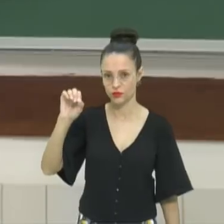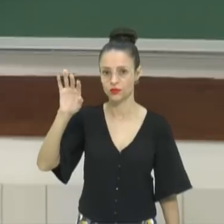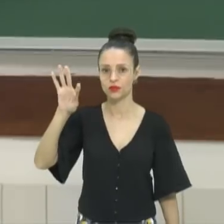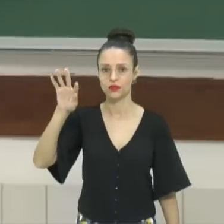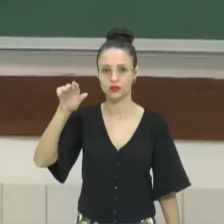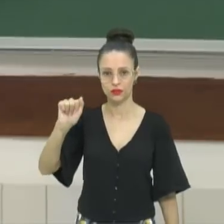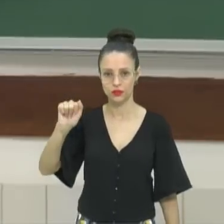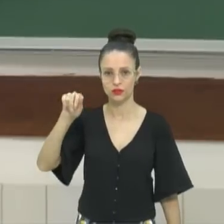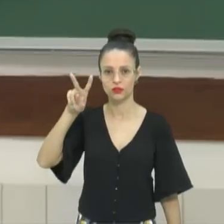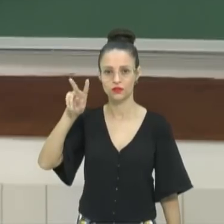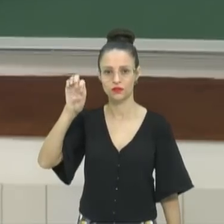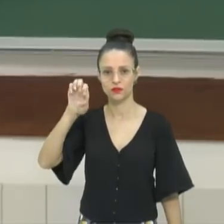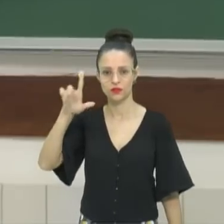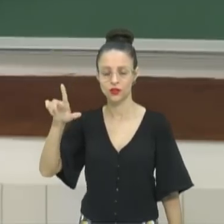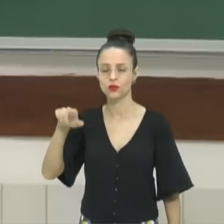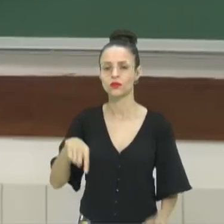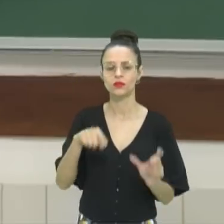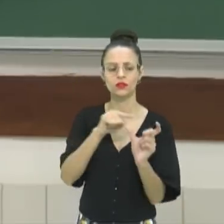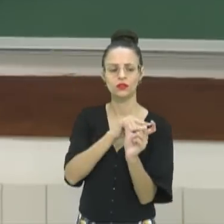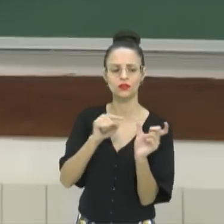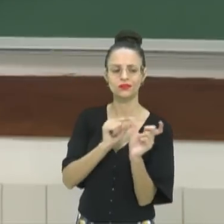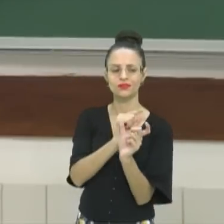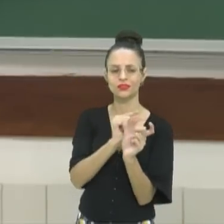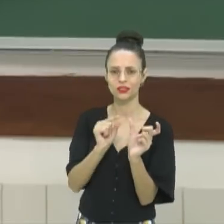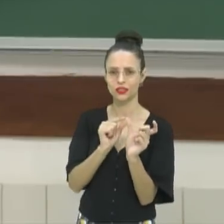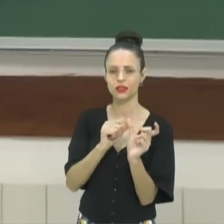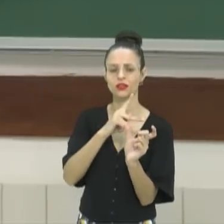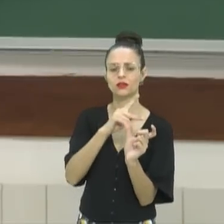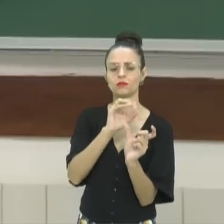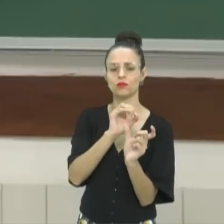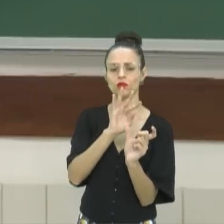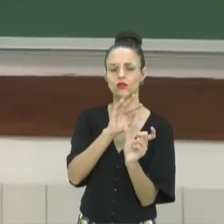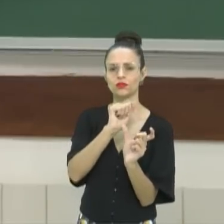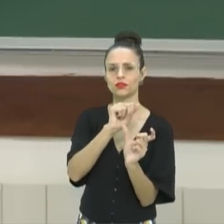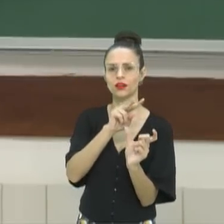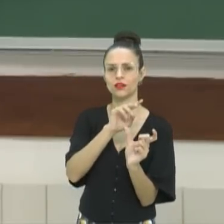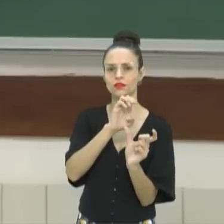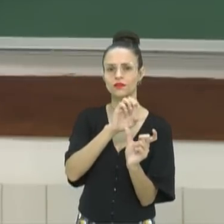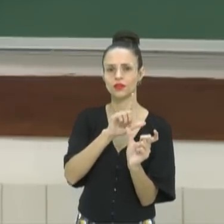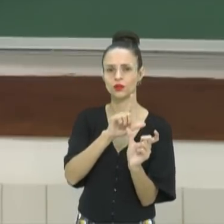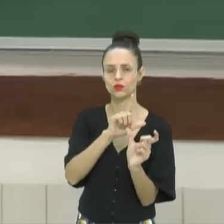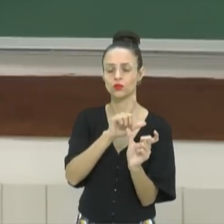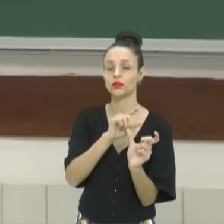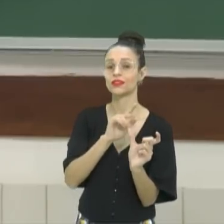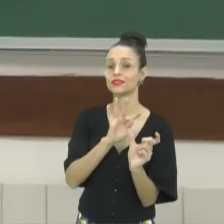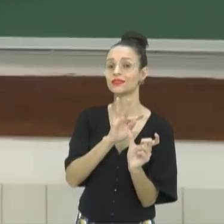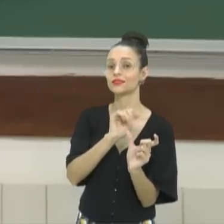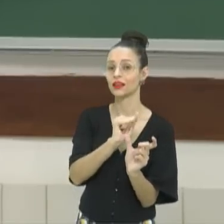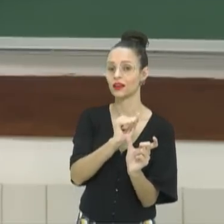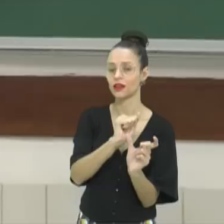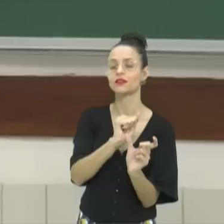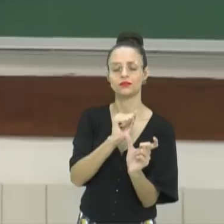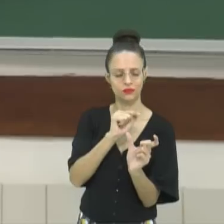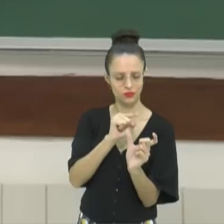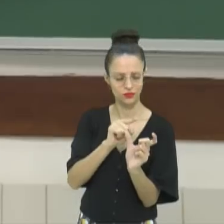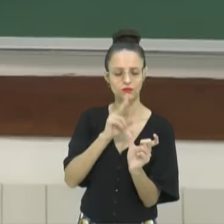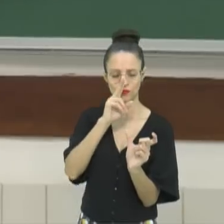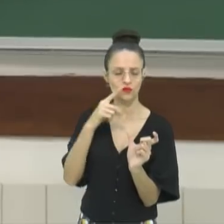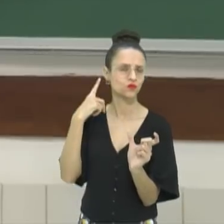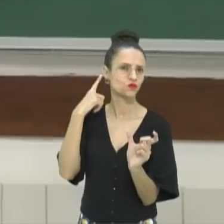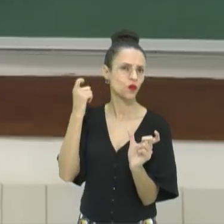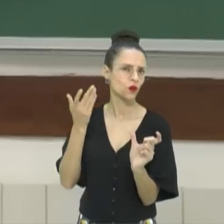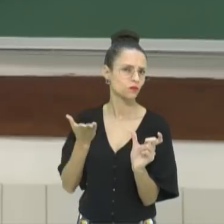Potável. Três sílabas. Qual delas é a mais forte? Potável. Ah, é o tá, professora. Sim, é o tá.